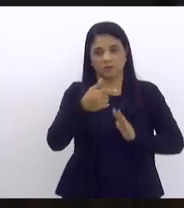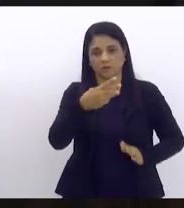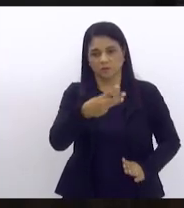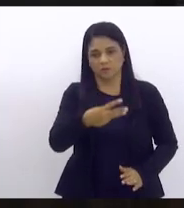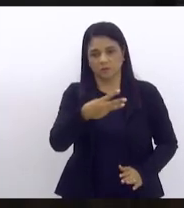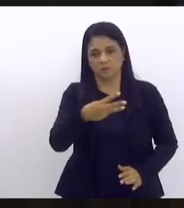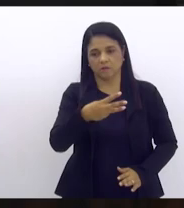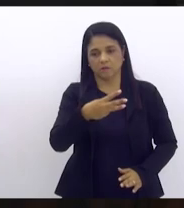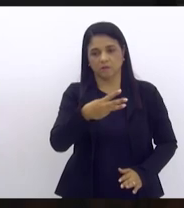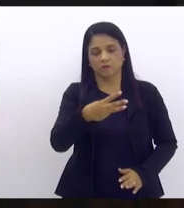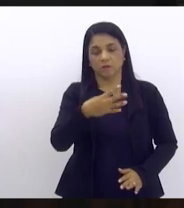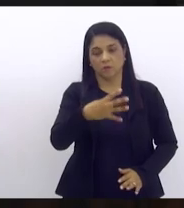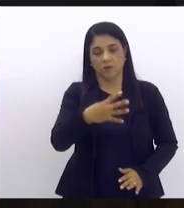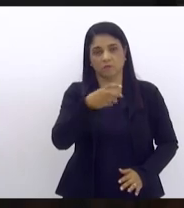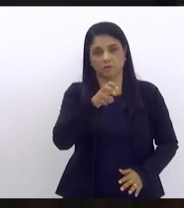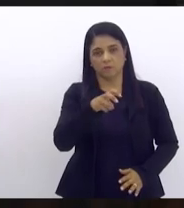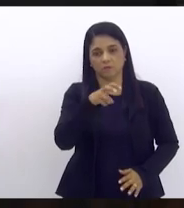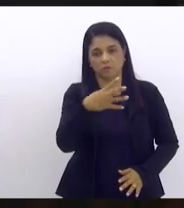legislativa